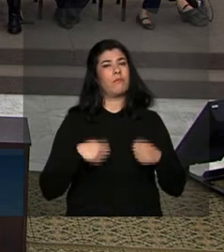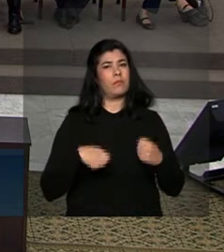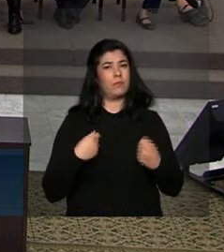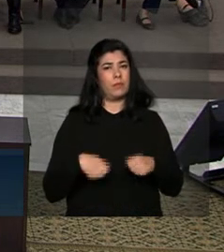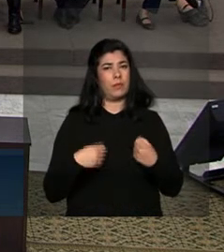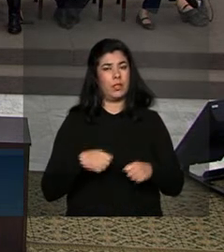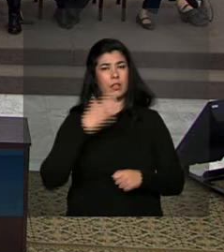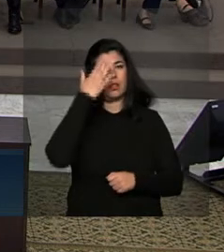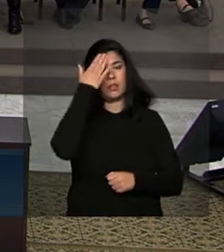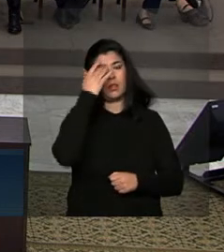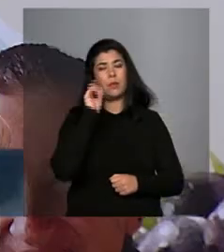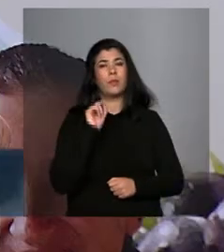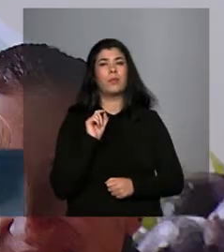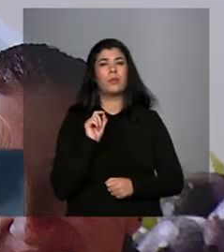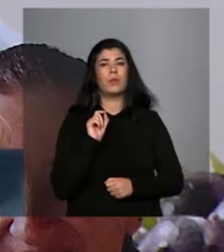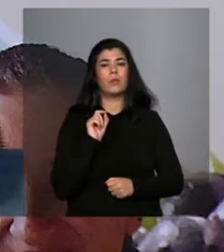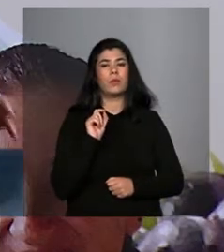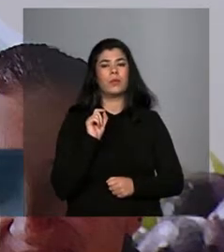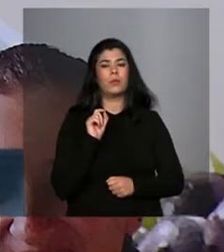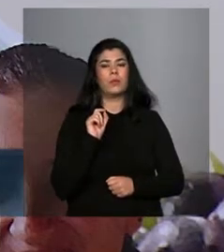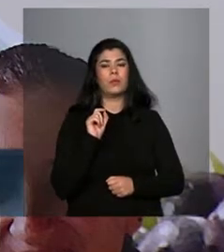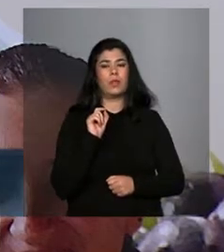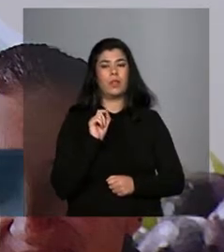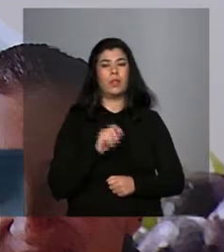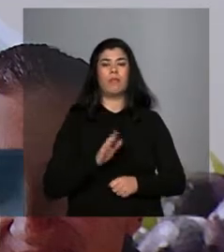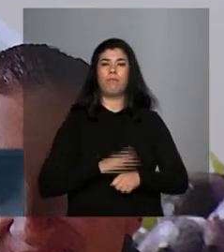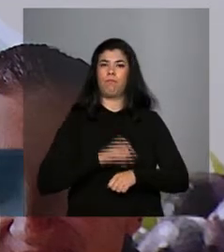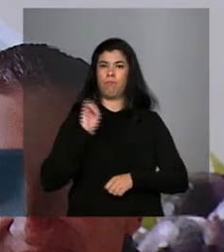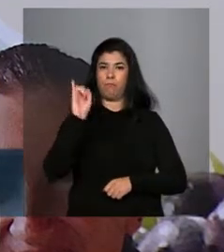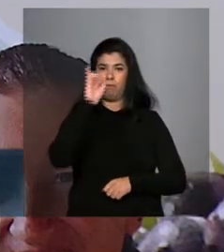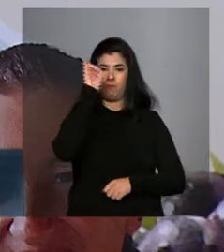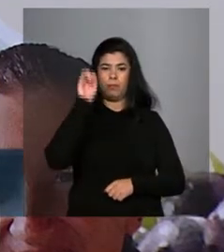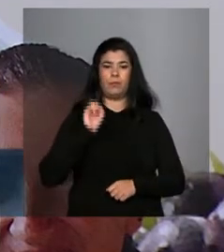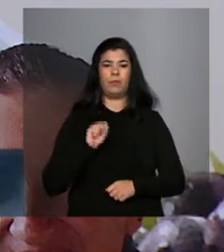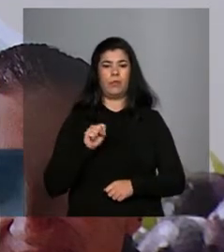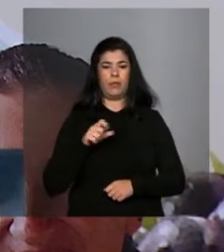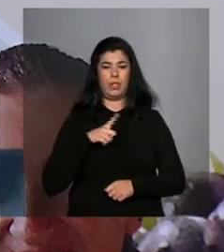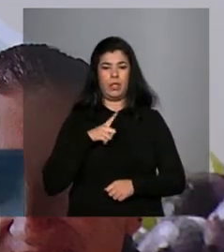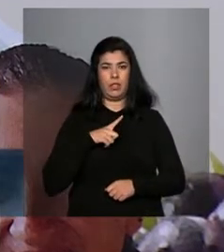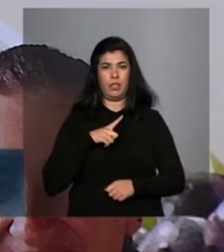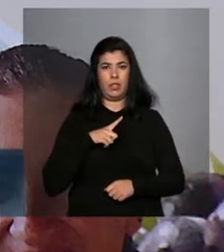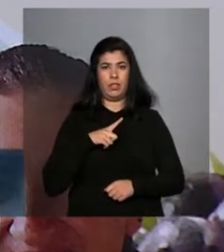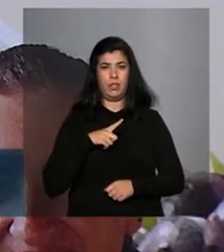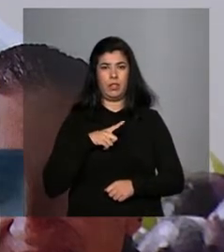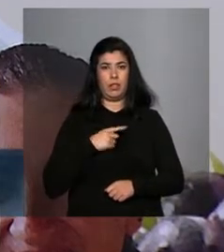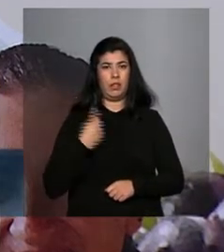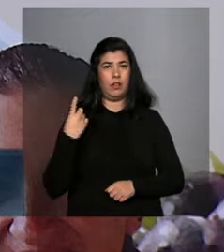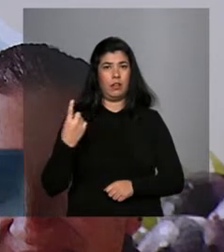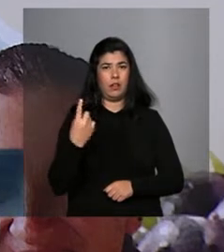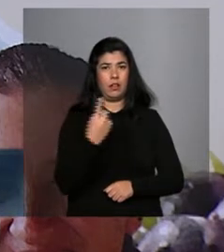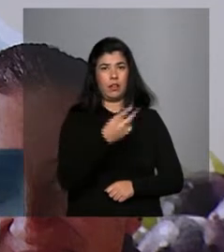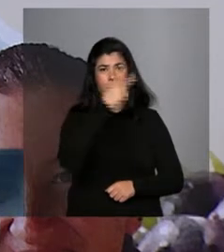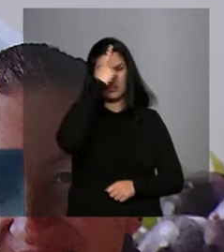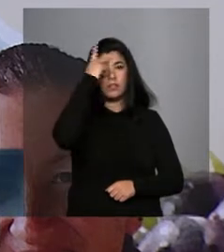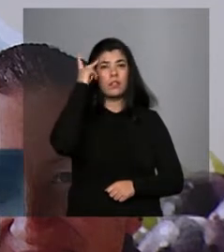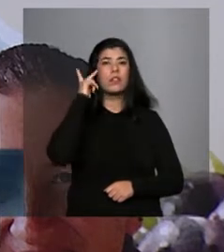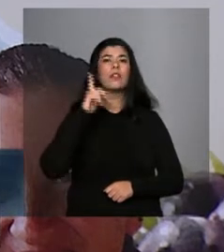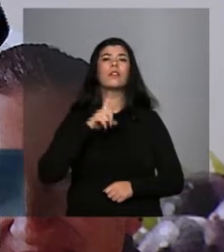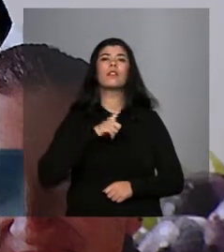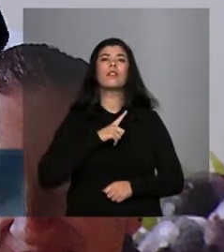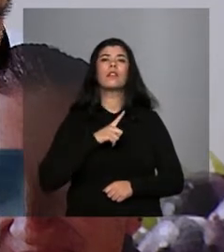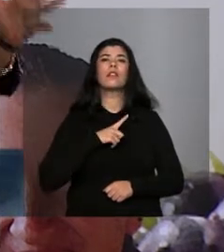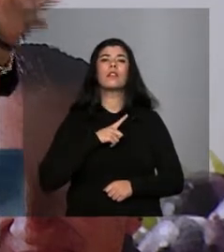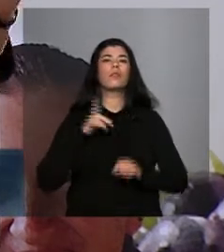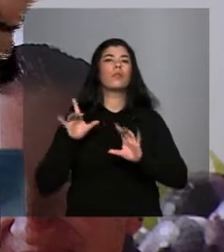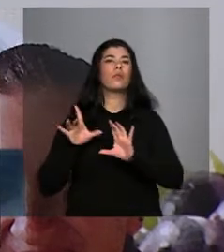precisamos saber que é muito importante que cada um tenha ali